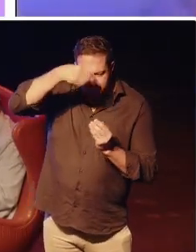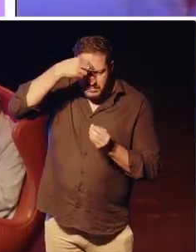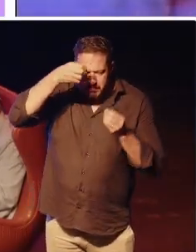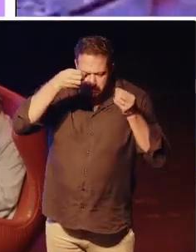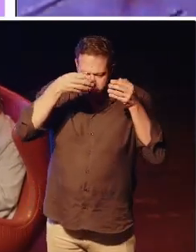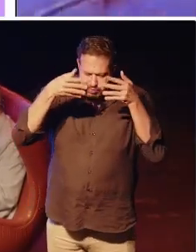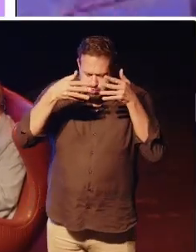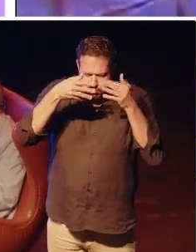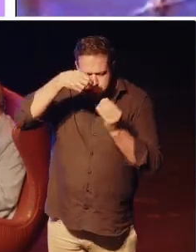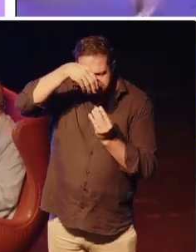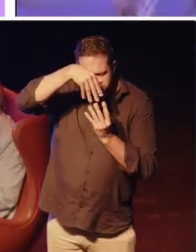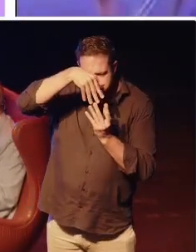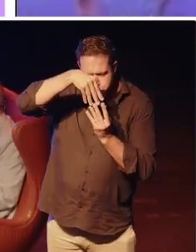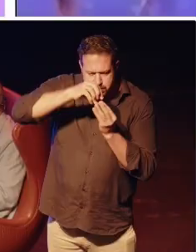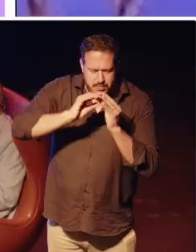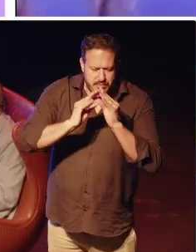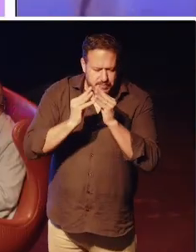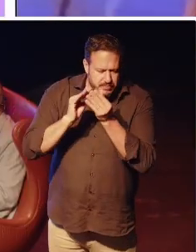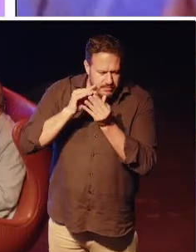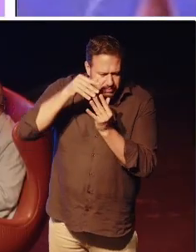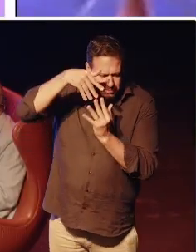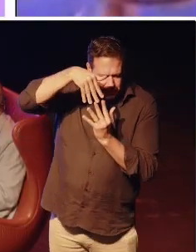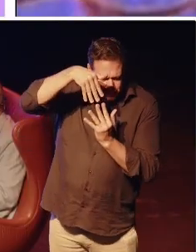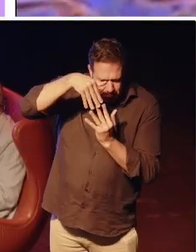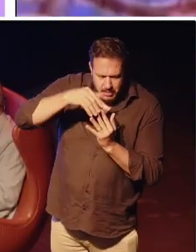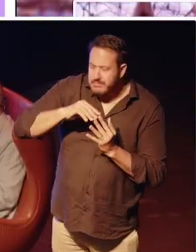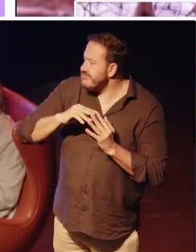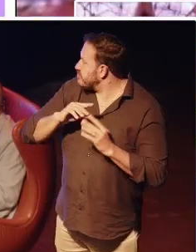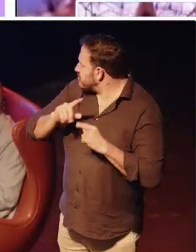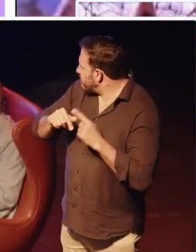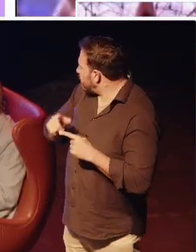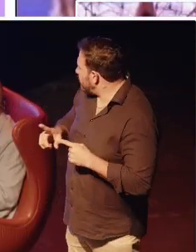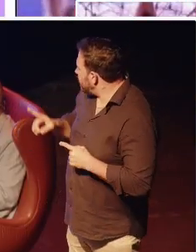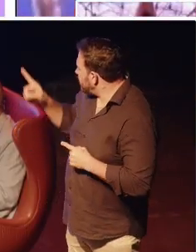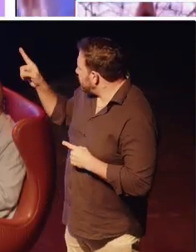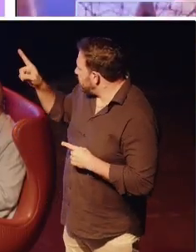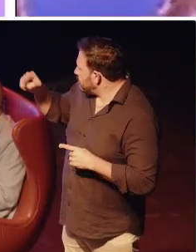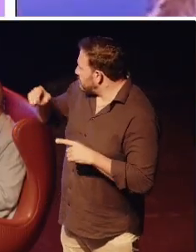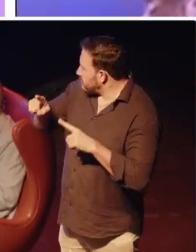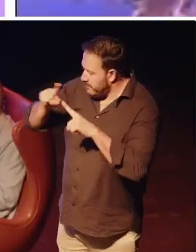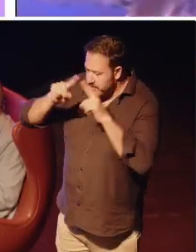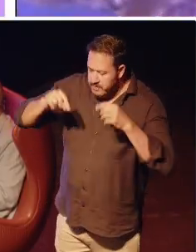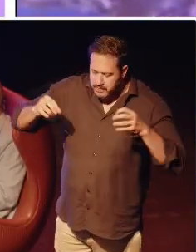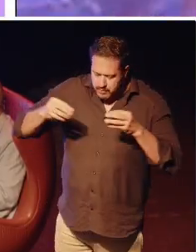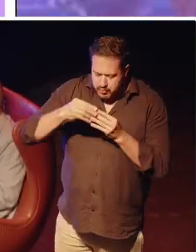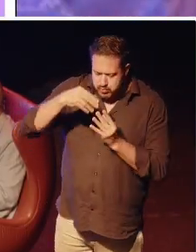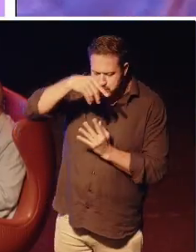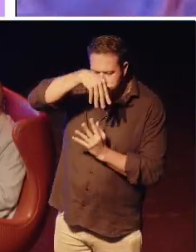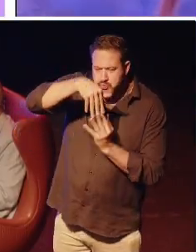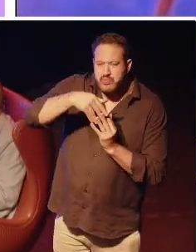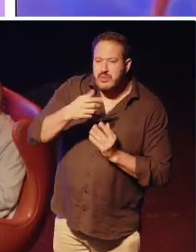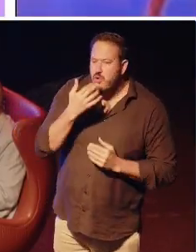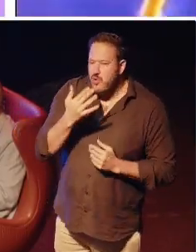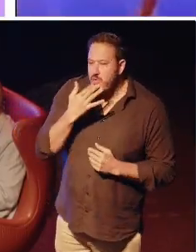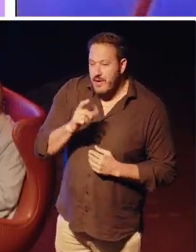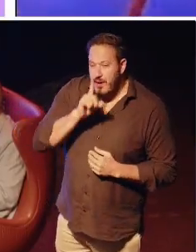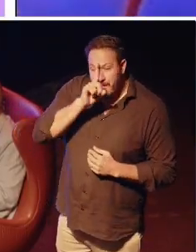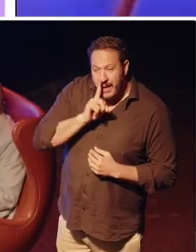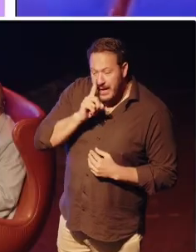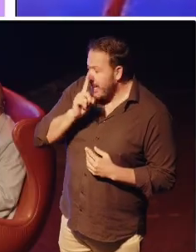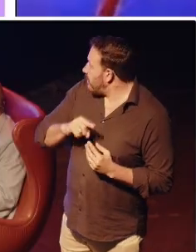né? A partir de um certo momento, ó, a gente vê esses amarelos que estão passando, que